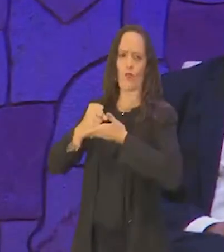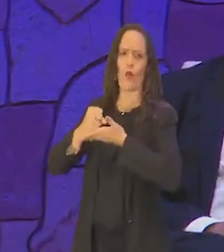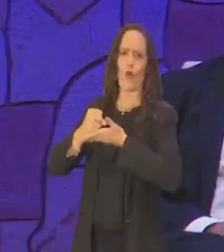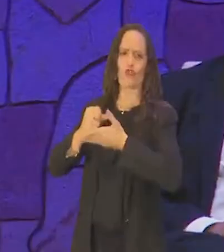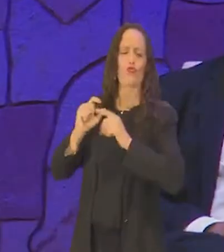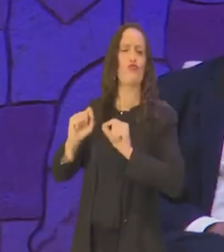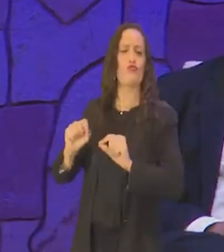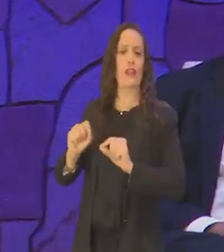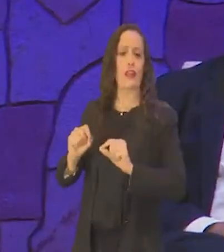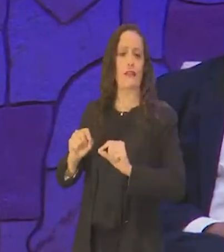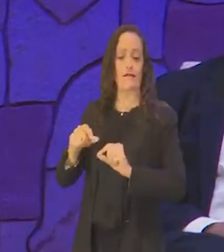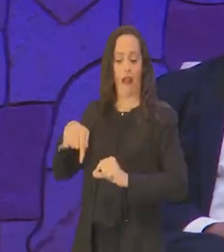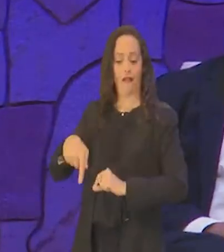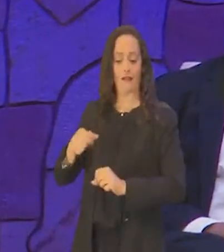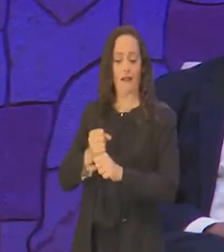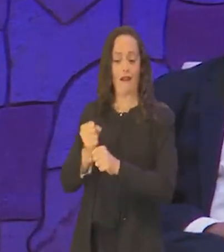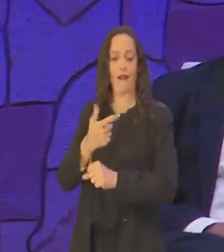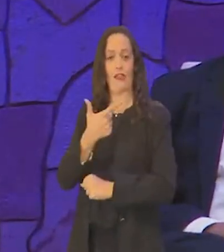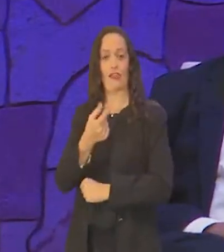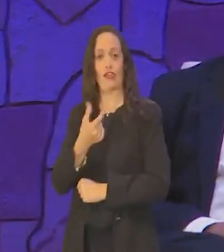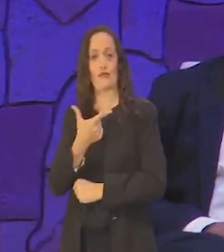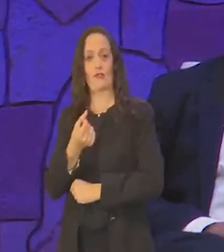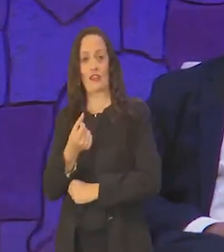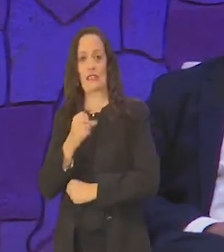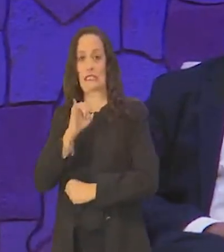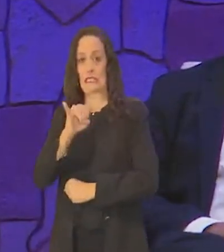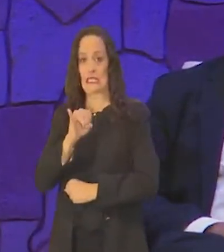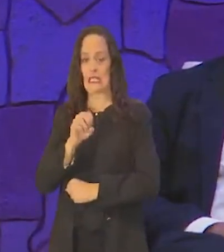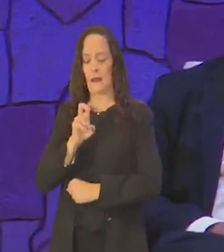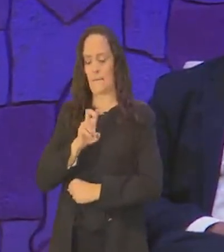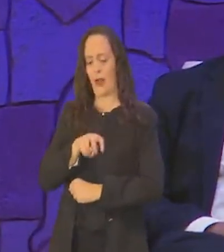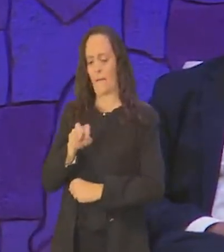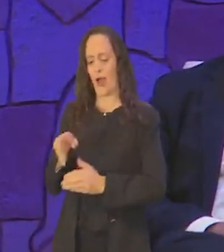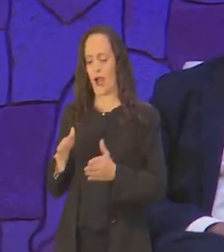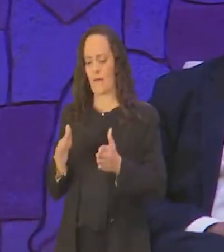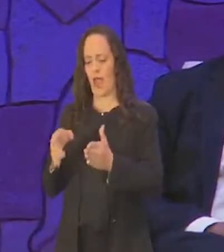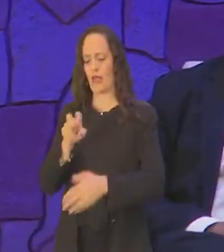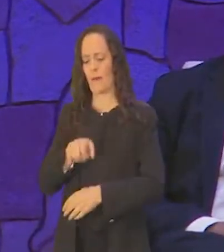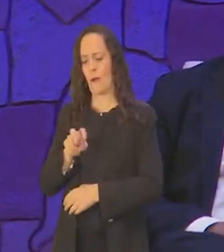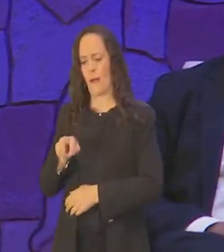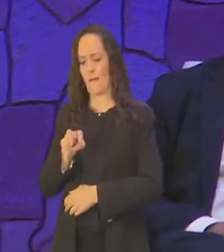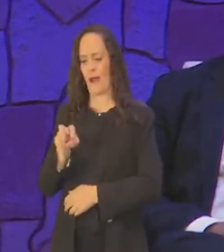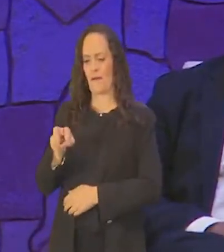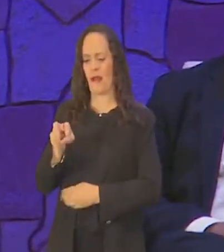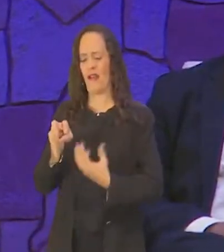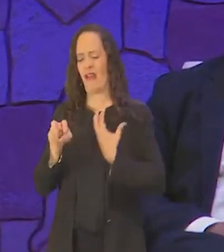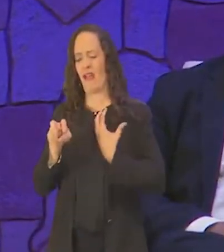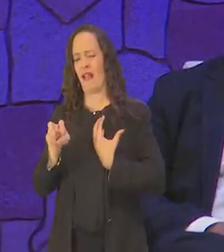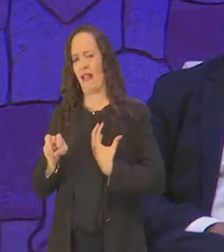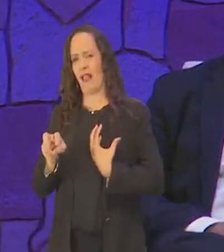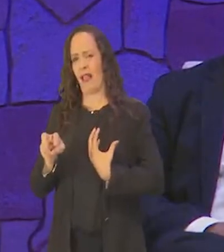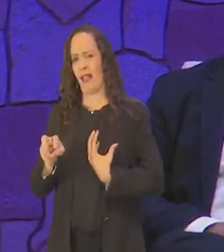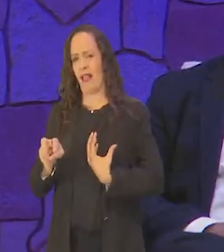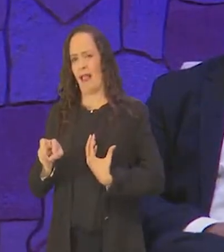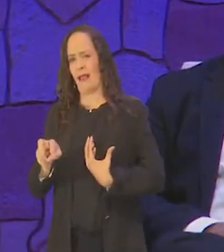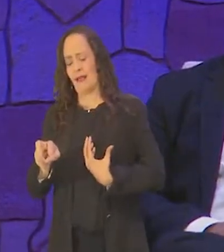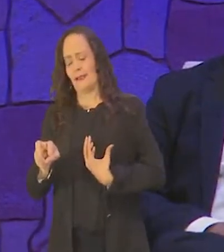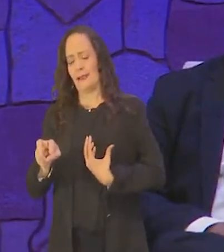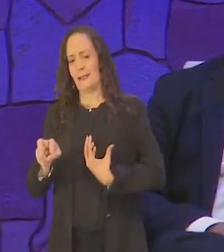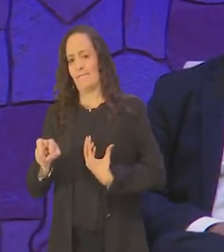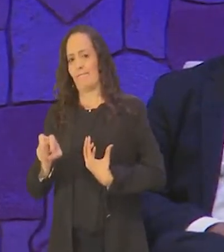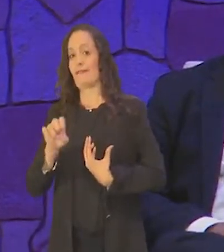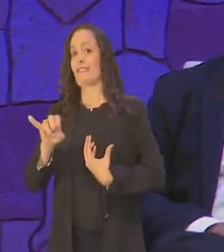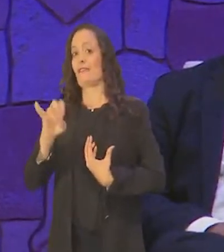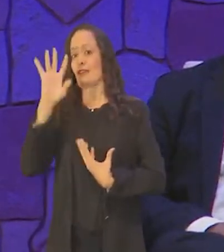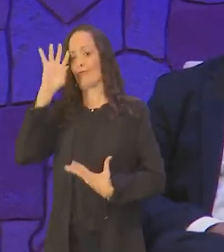2026, quando percebermos que a caminhada, ela será mais árdua do que nós esperamos?